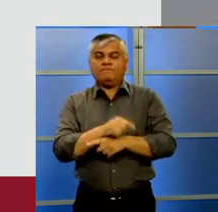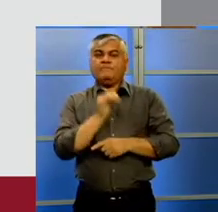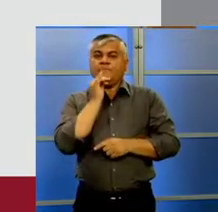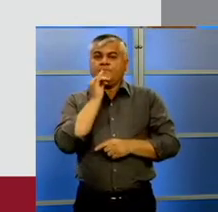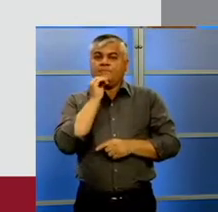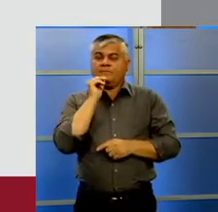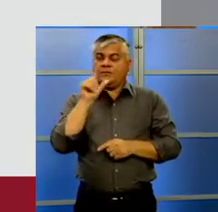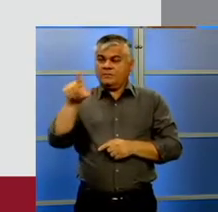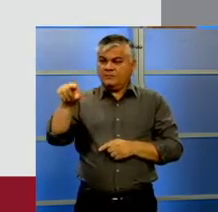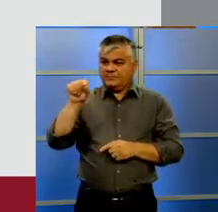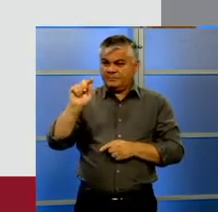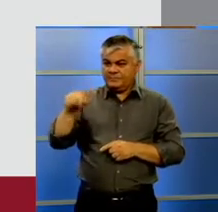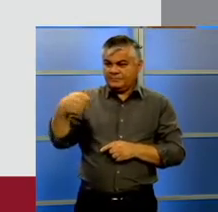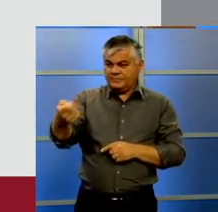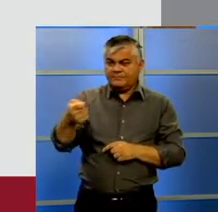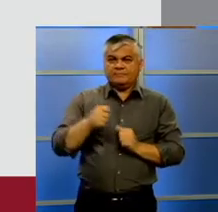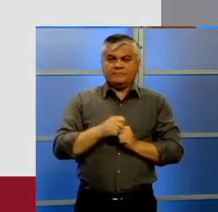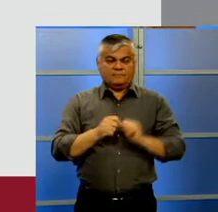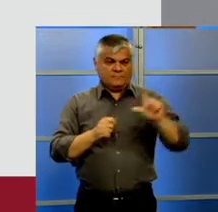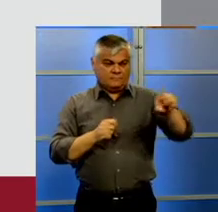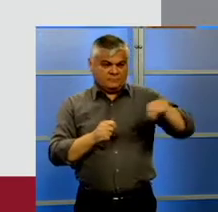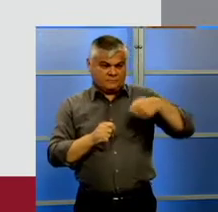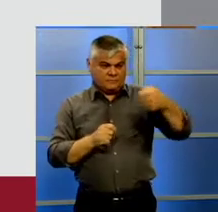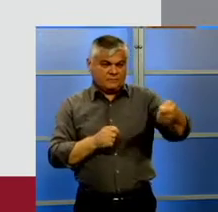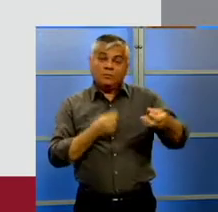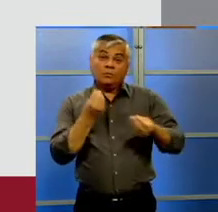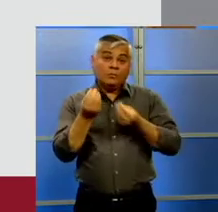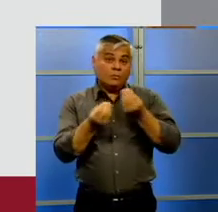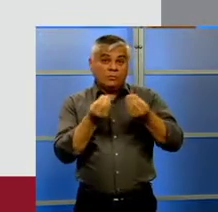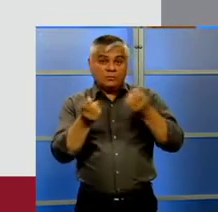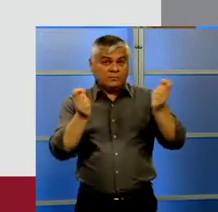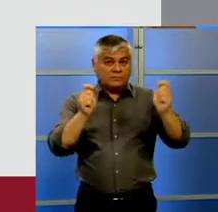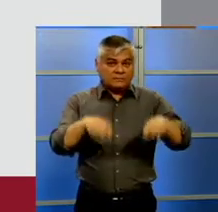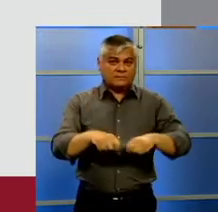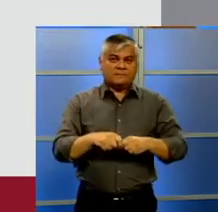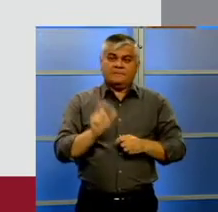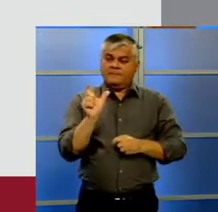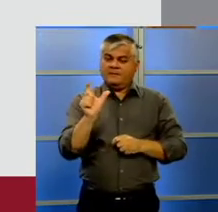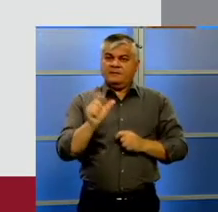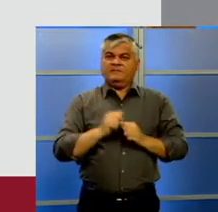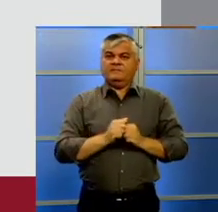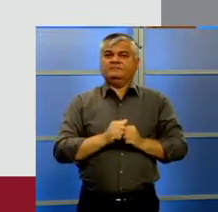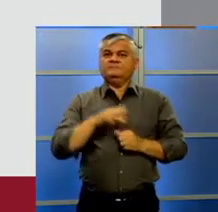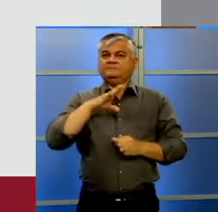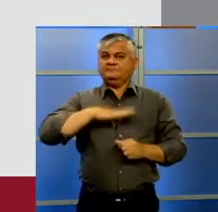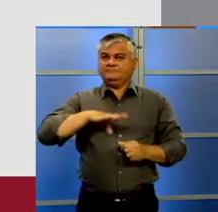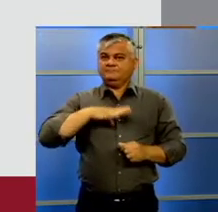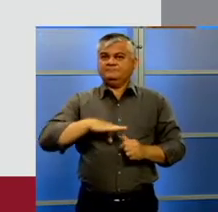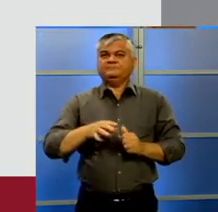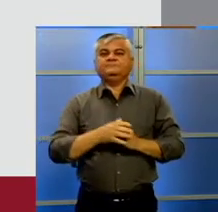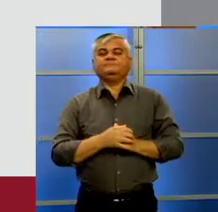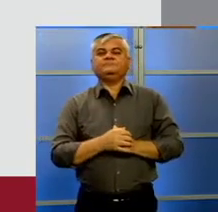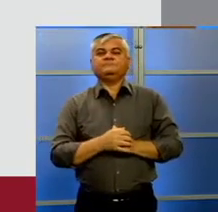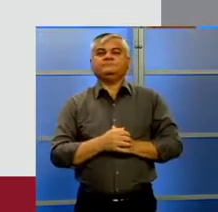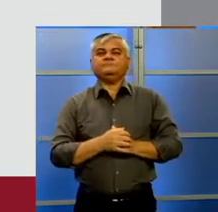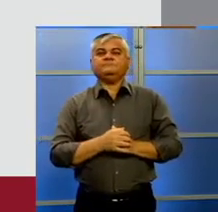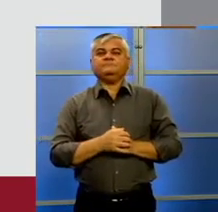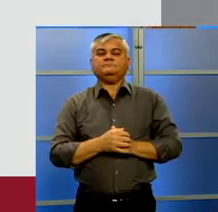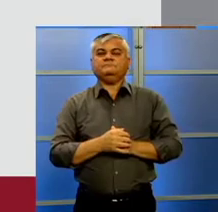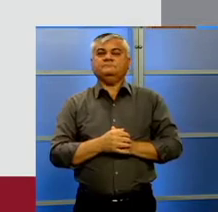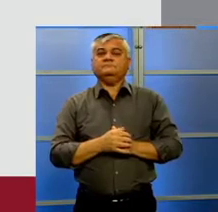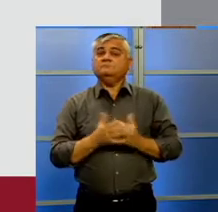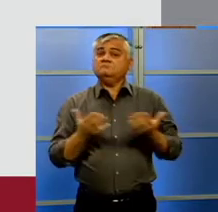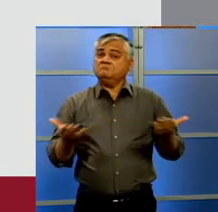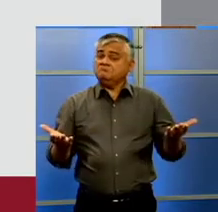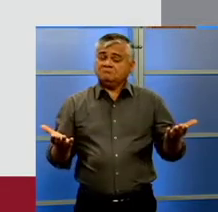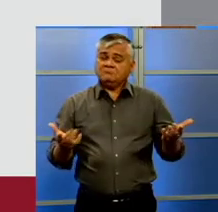sinal da Libras e veremos as inúmeras possibilidades de traduzi-las para o português. Um único sinal